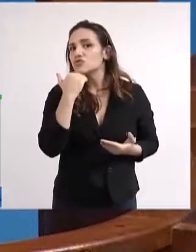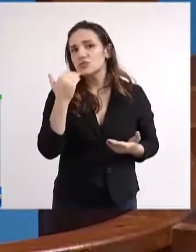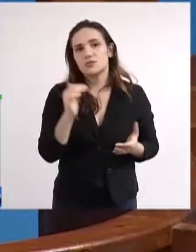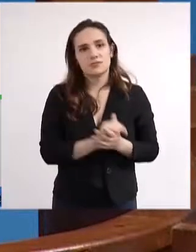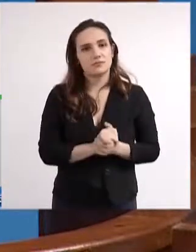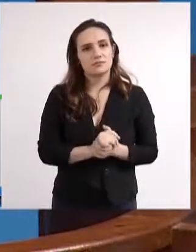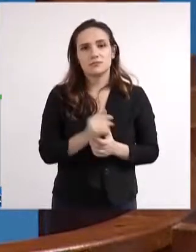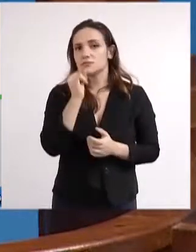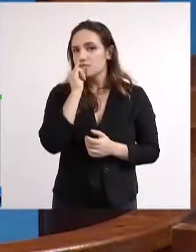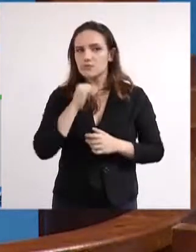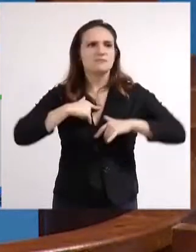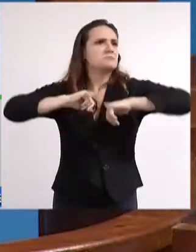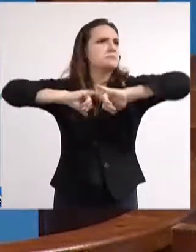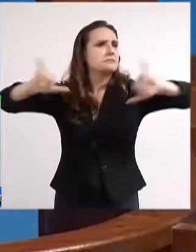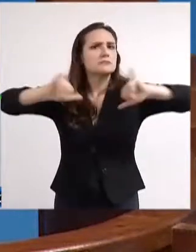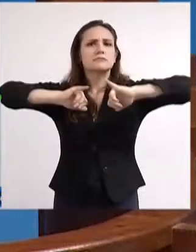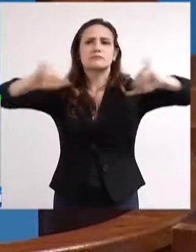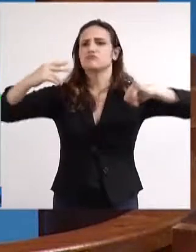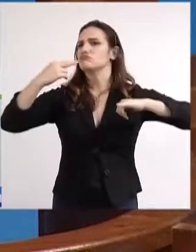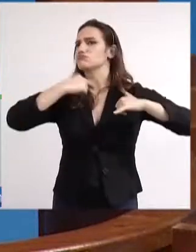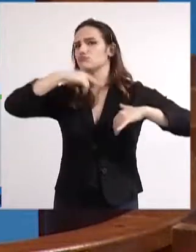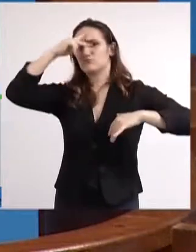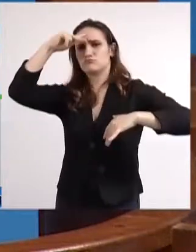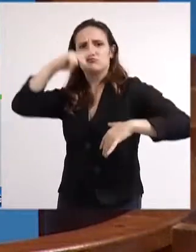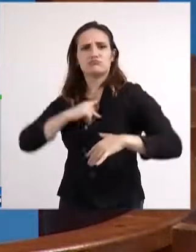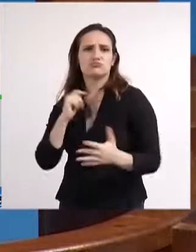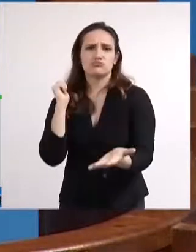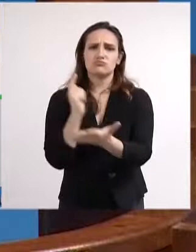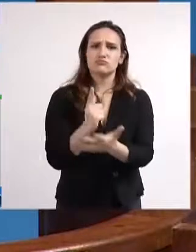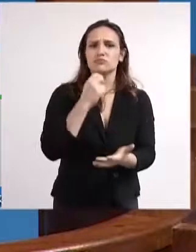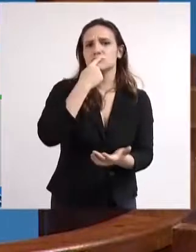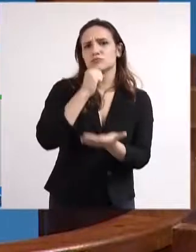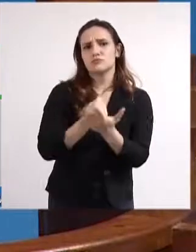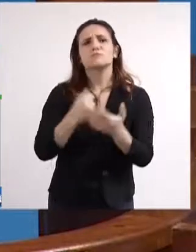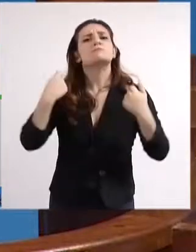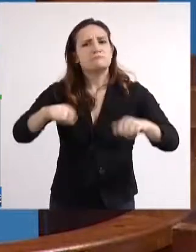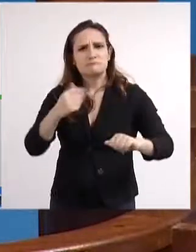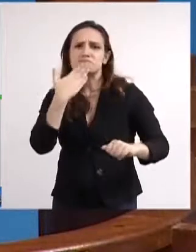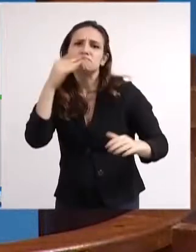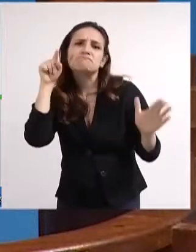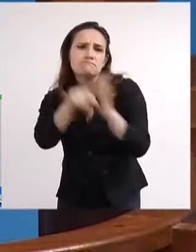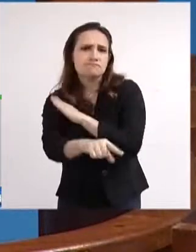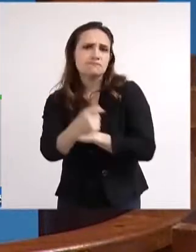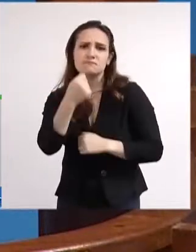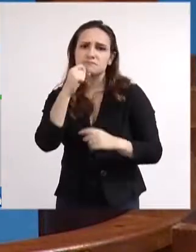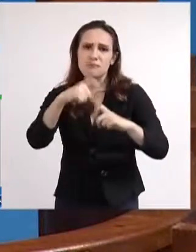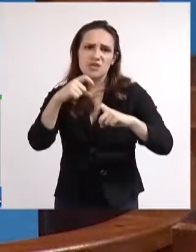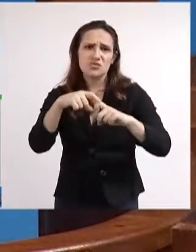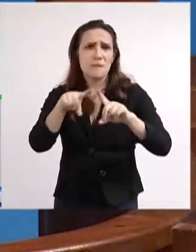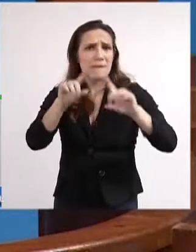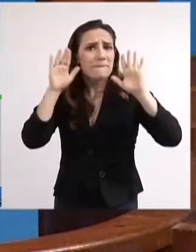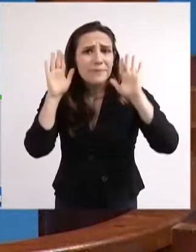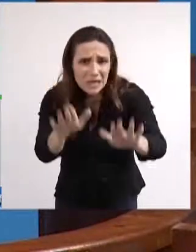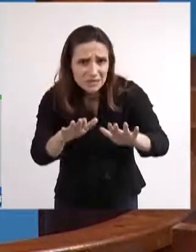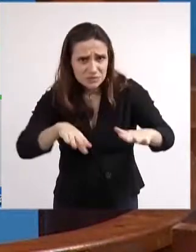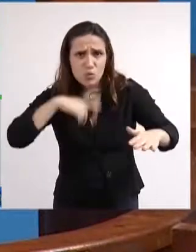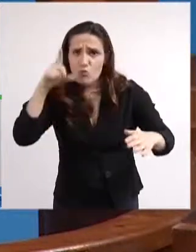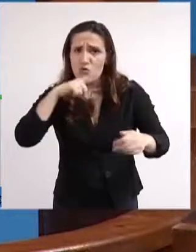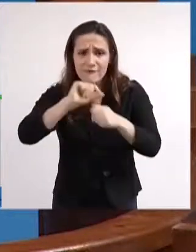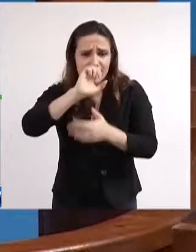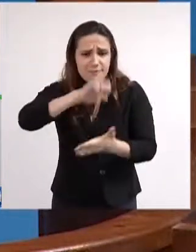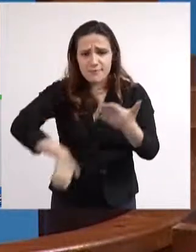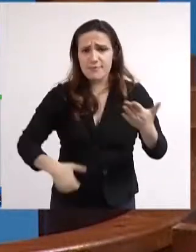se fazer campanhas para que as pessoas não se automediquem, se as pessoas não conseguem os